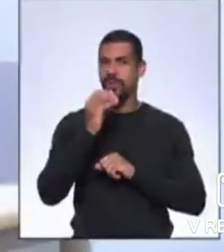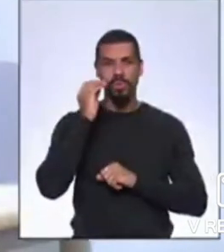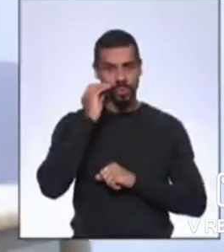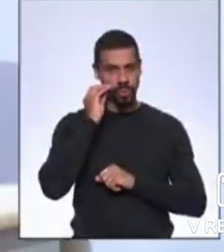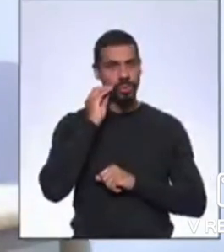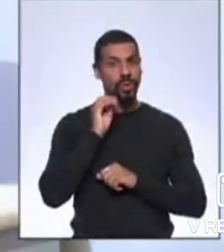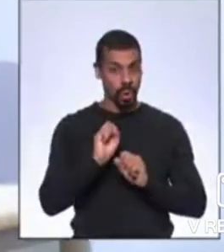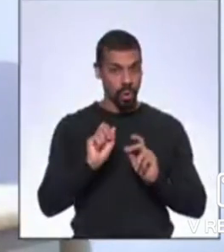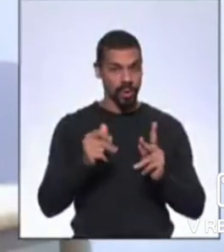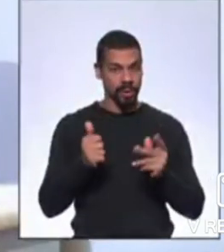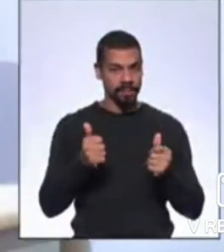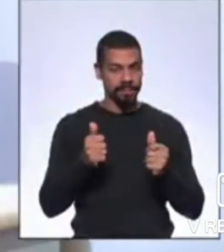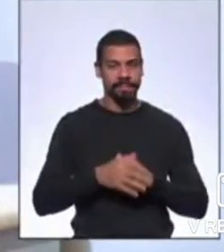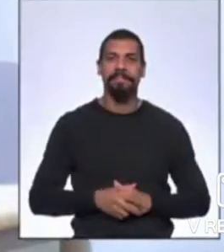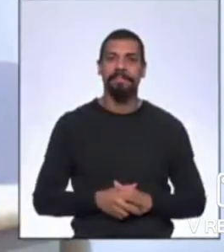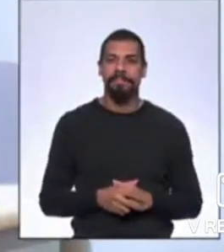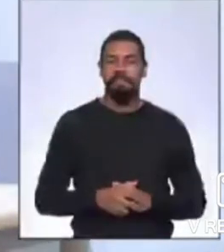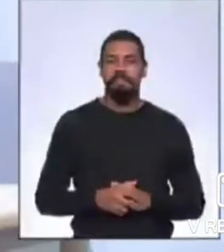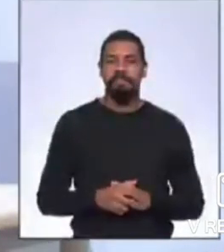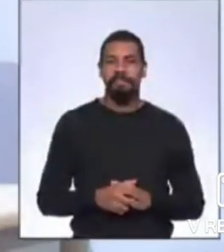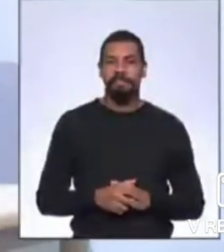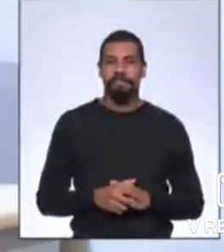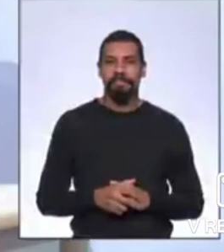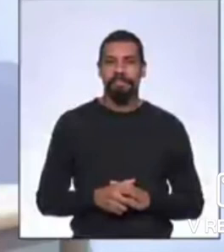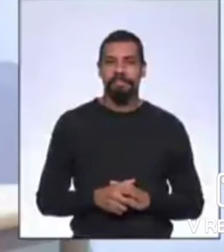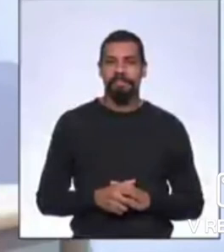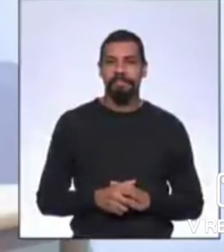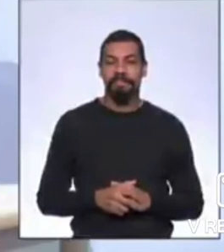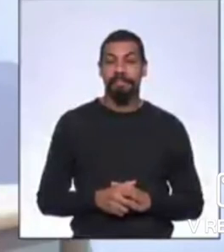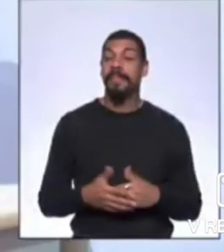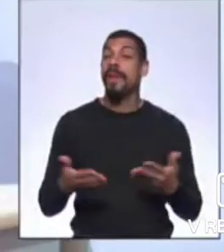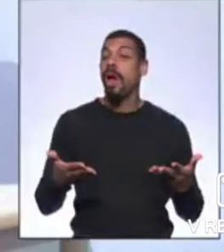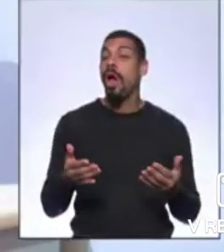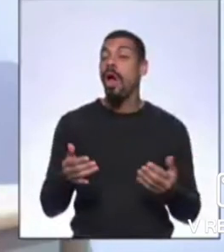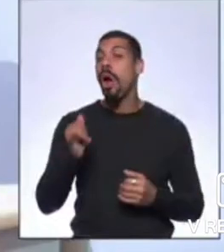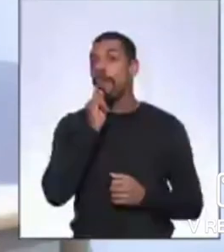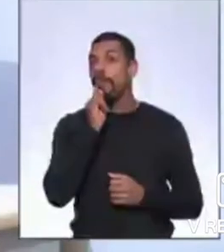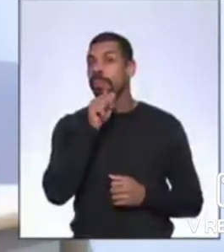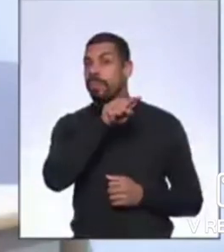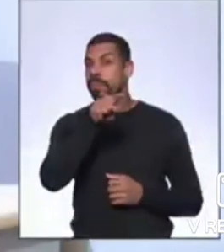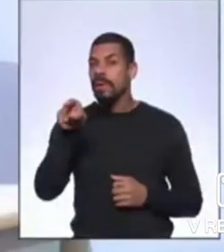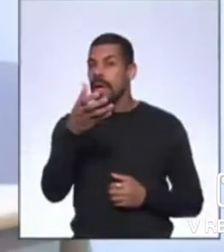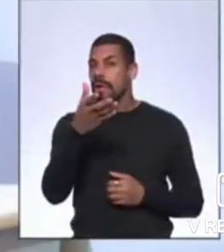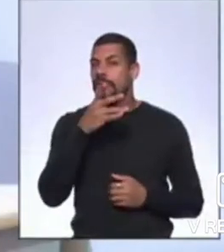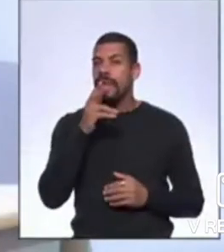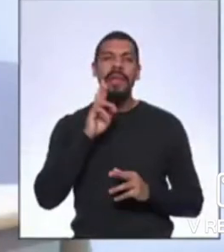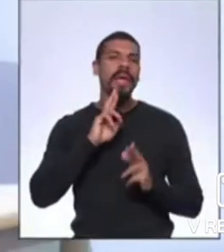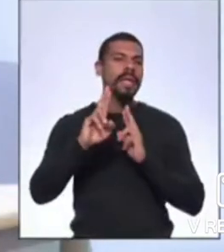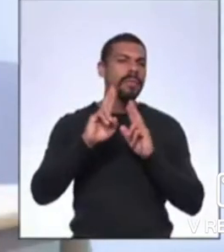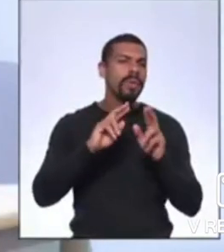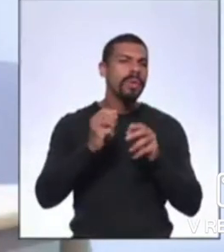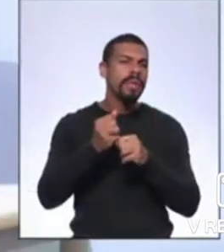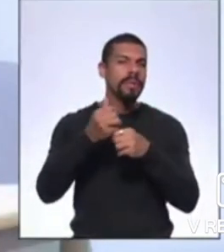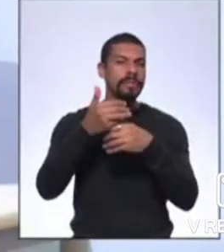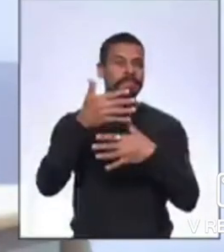acabar identificando, beleza? Agora eu queria que vocês, né, respondessem para mim no